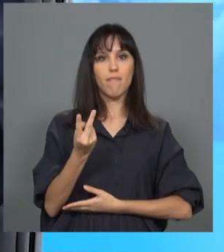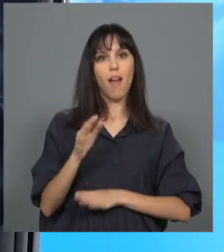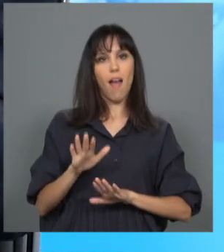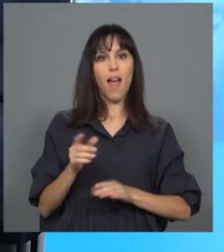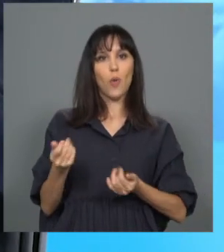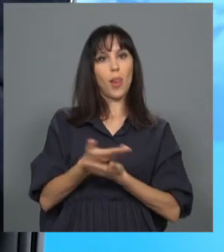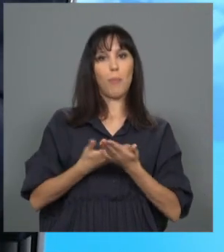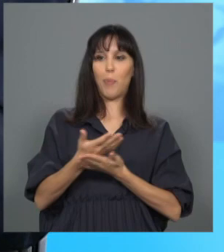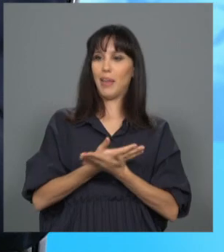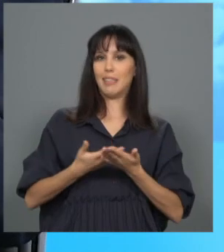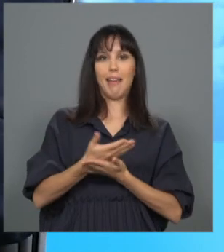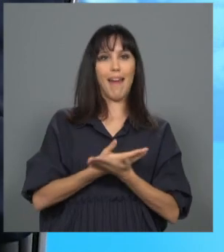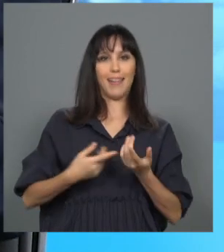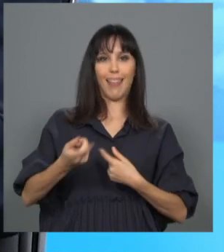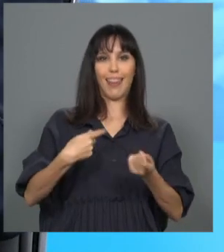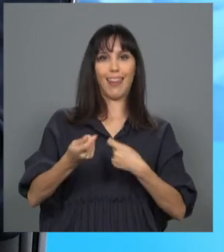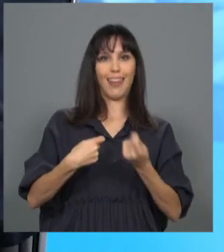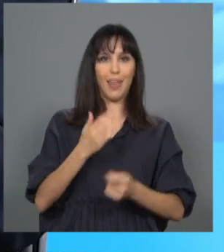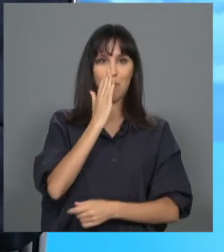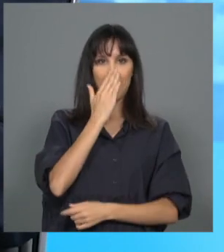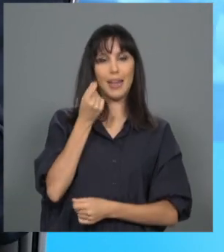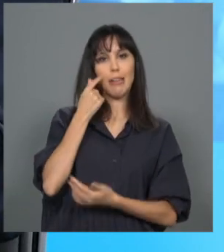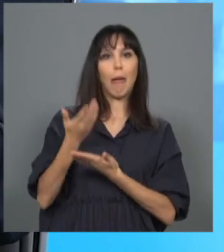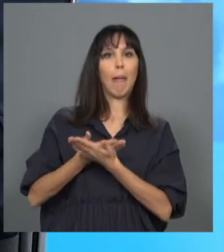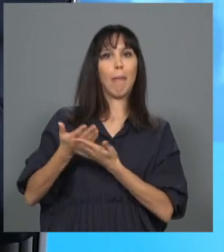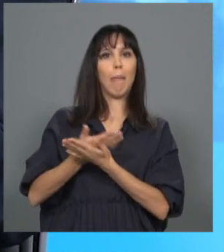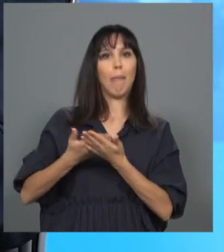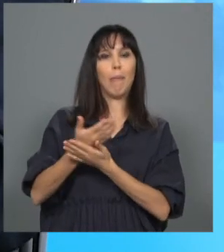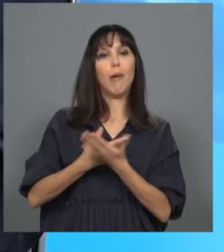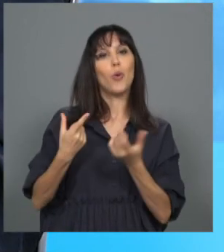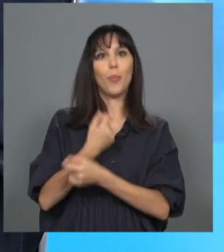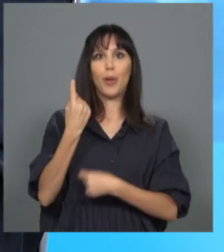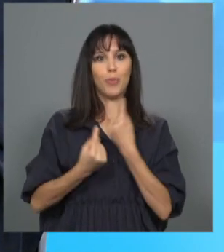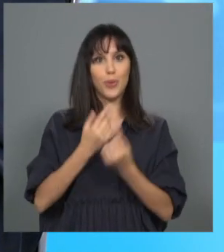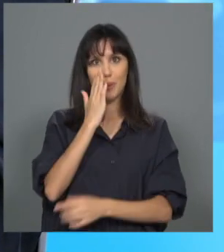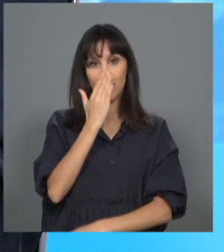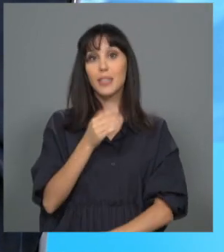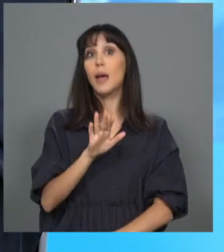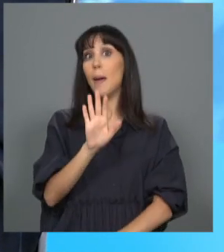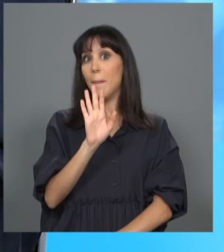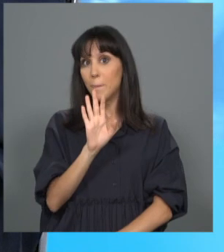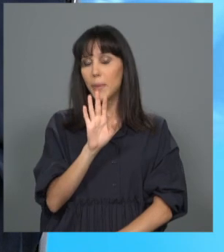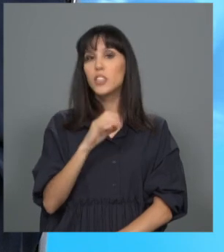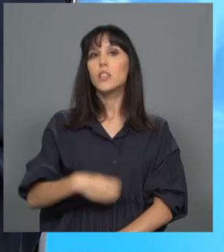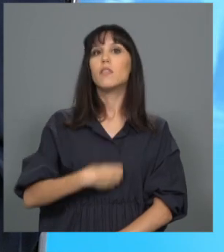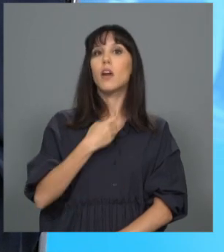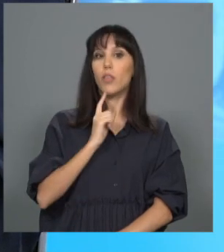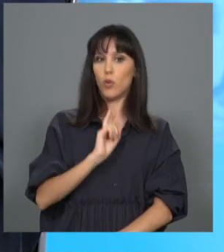bazar oriental a negociar a compra de alguma coisa. Mas isto aqui quer dizer